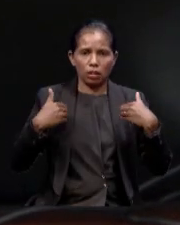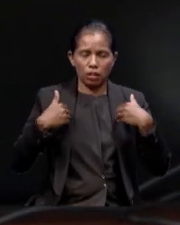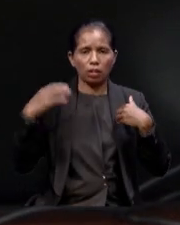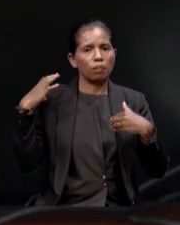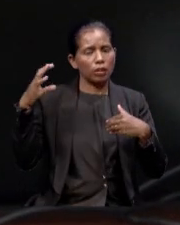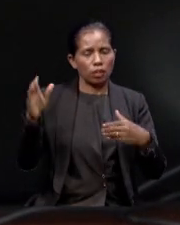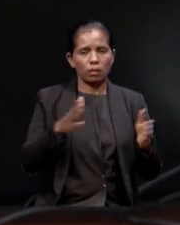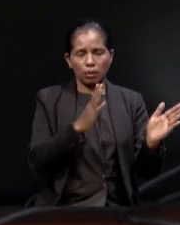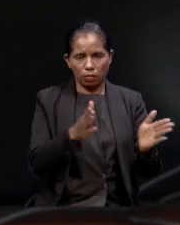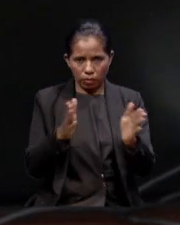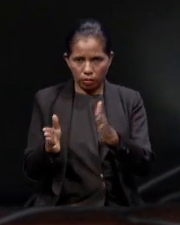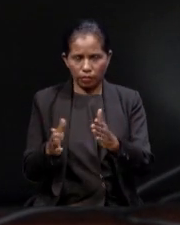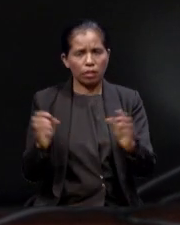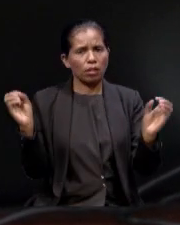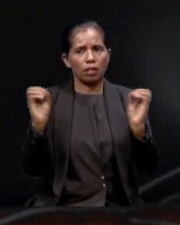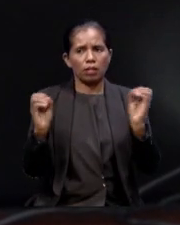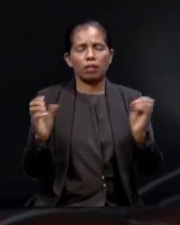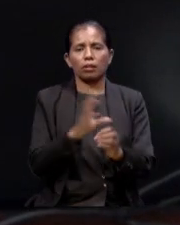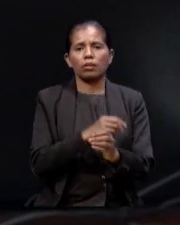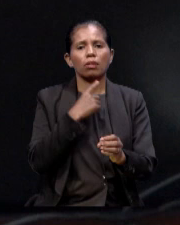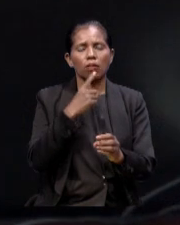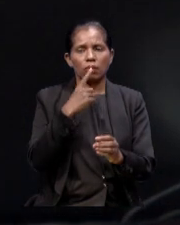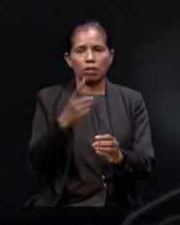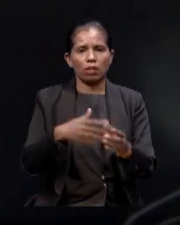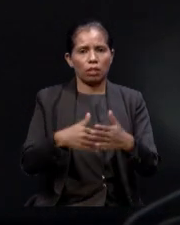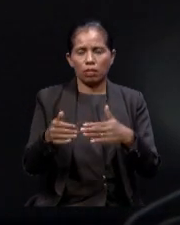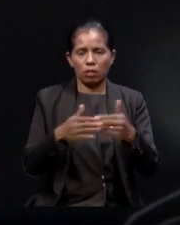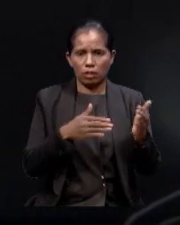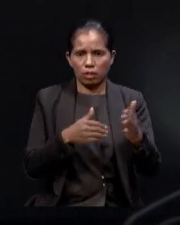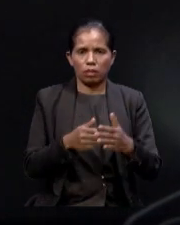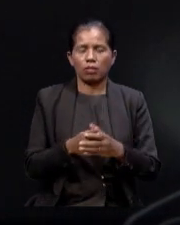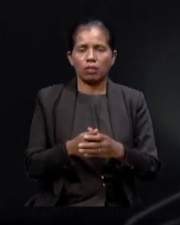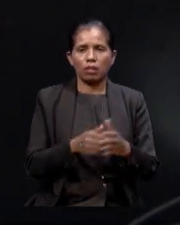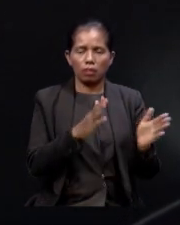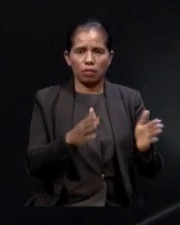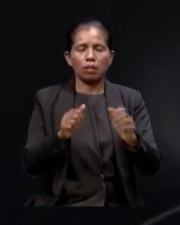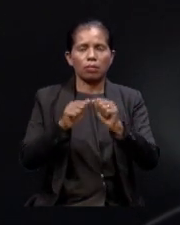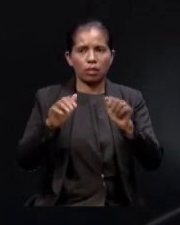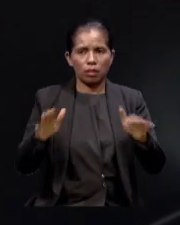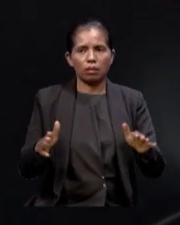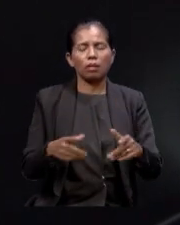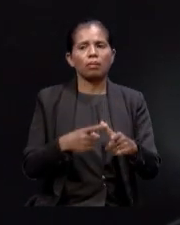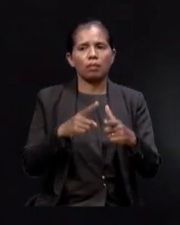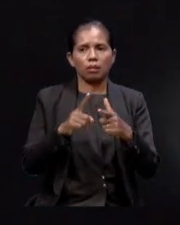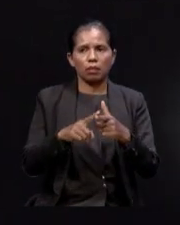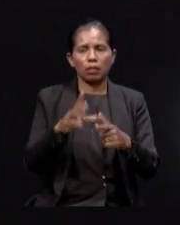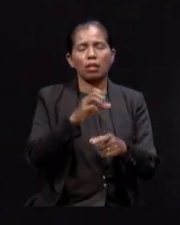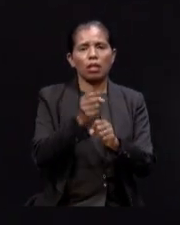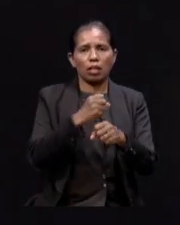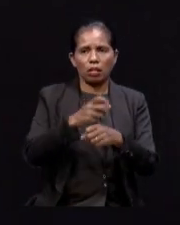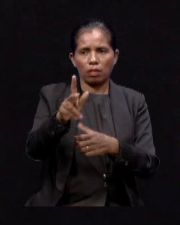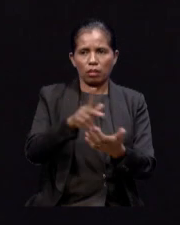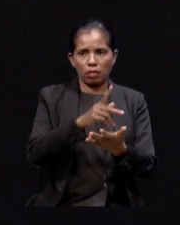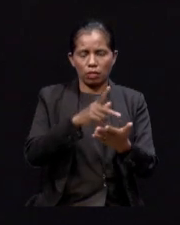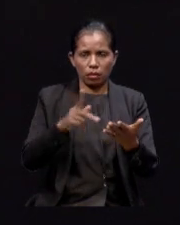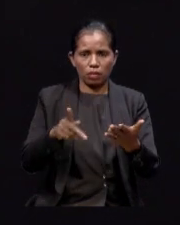Laos, na saída, Laos, processo administrativo, mas bem, irá em categoria de crime.